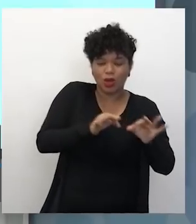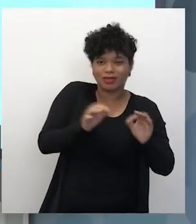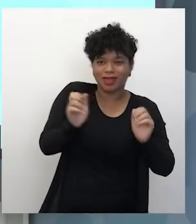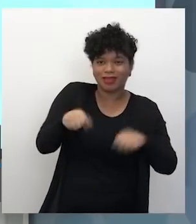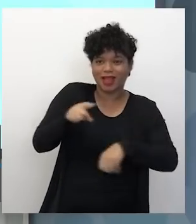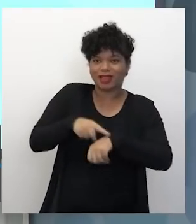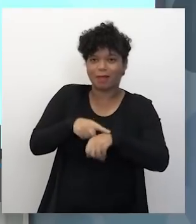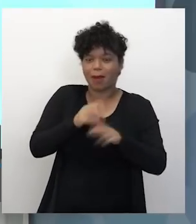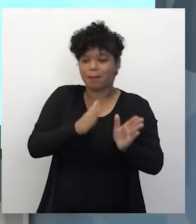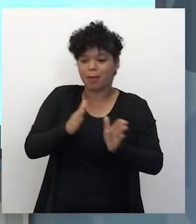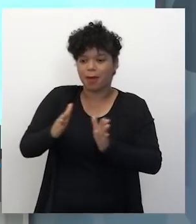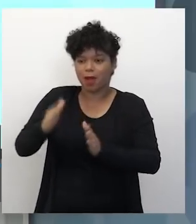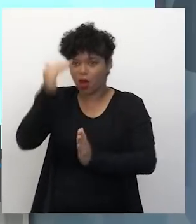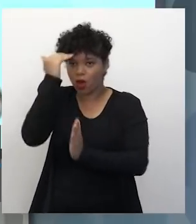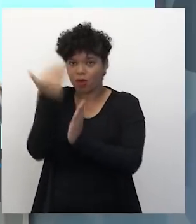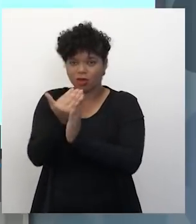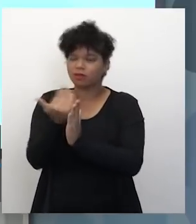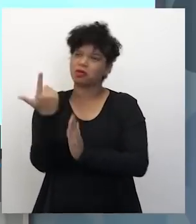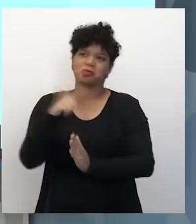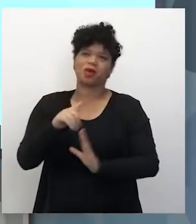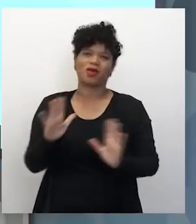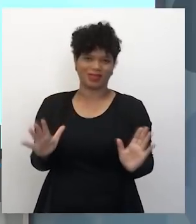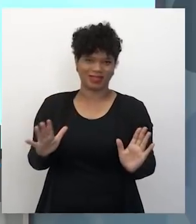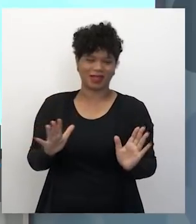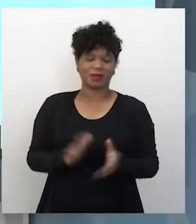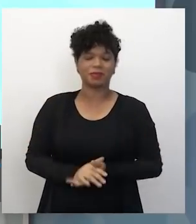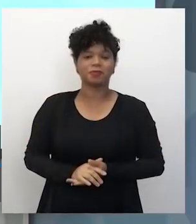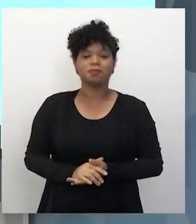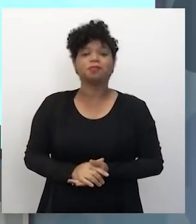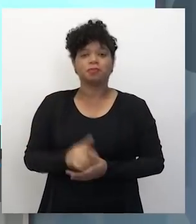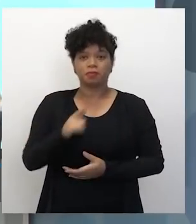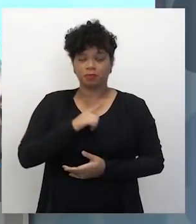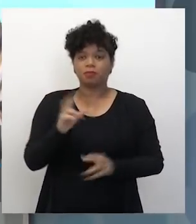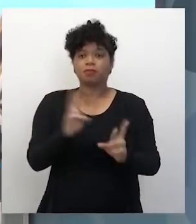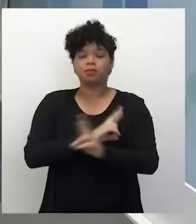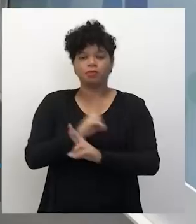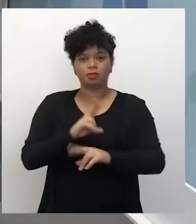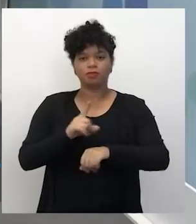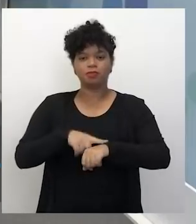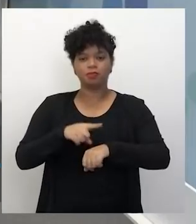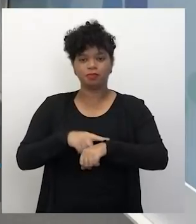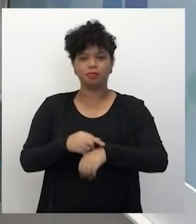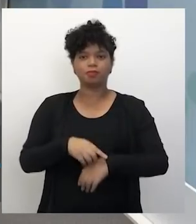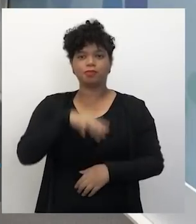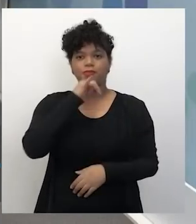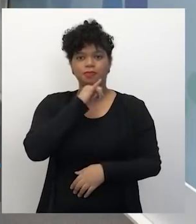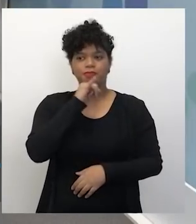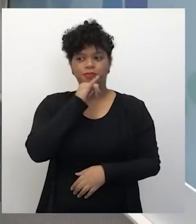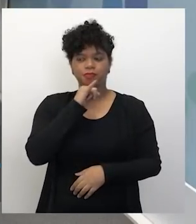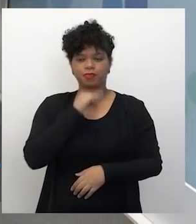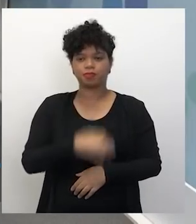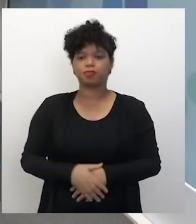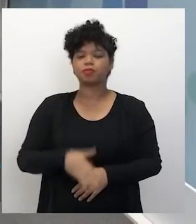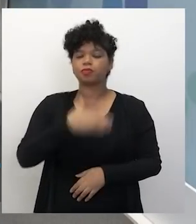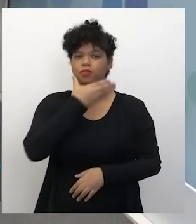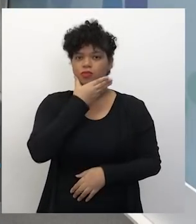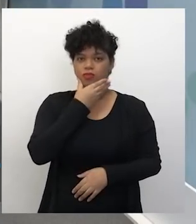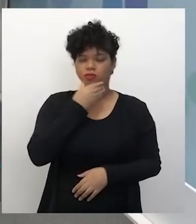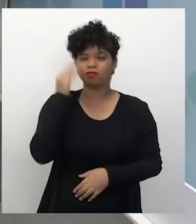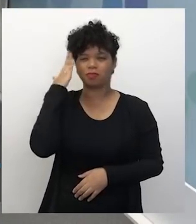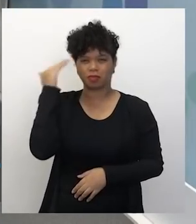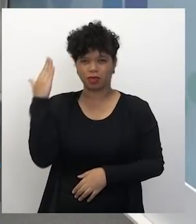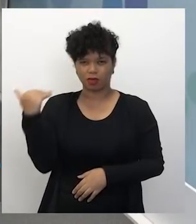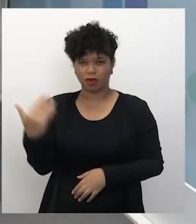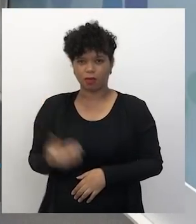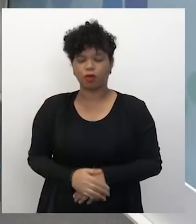tempo da natureza. Certo? E aí a gente tem essa relação também com o tempo, né, professora? Por exemplo, ó, o Einstein, ele dizia assim, que o tempo